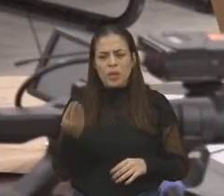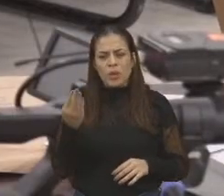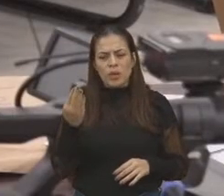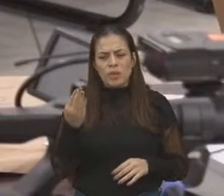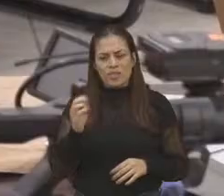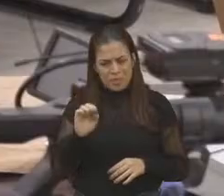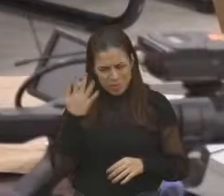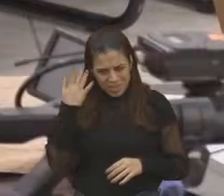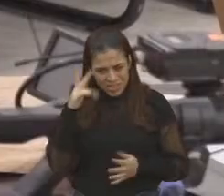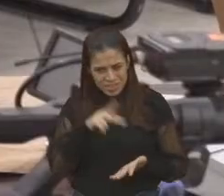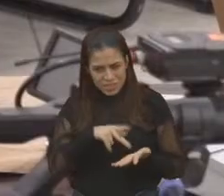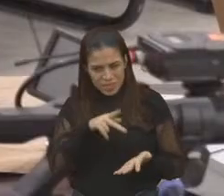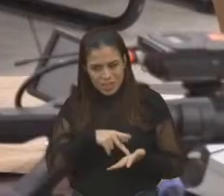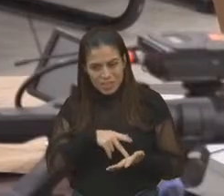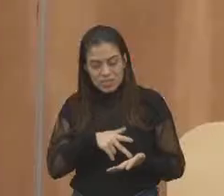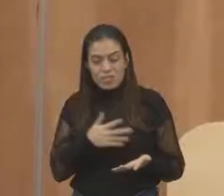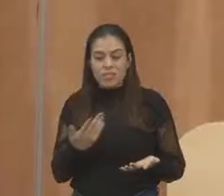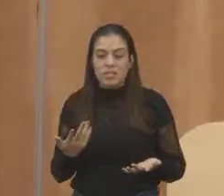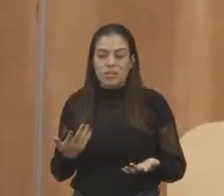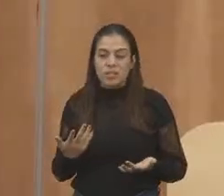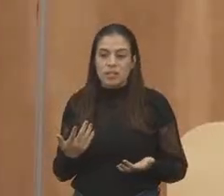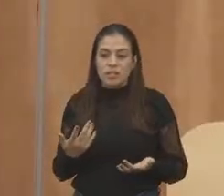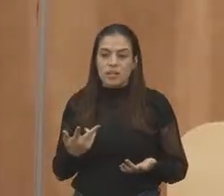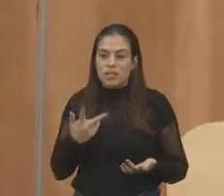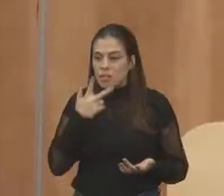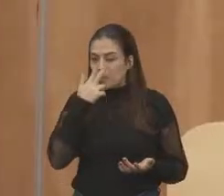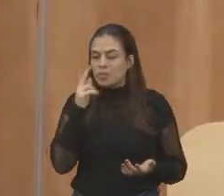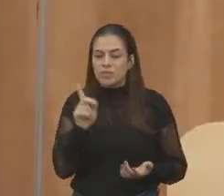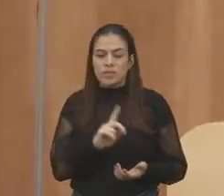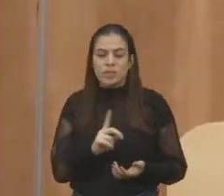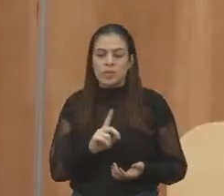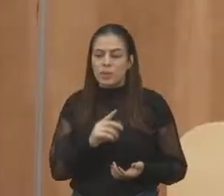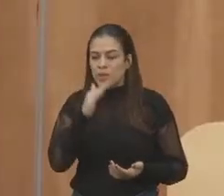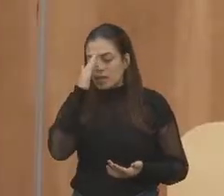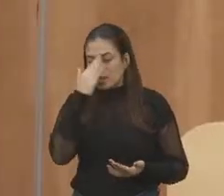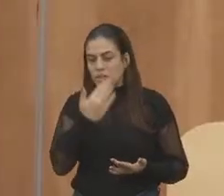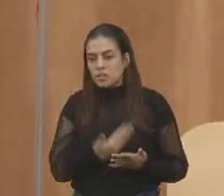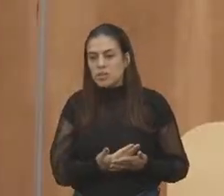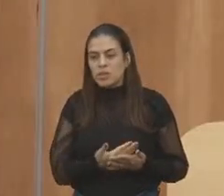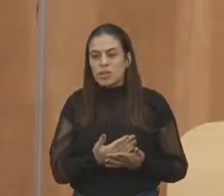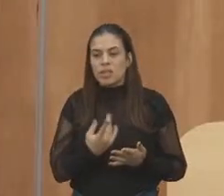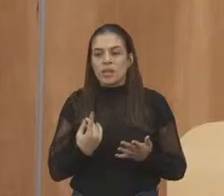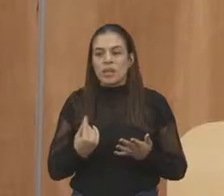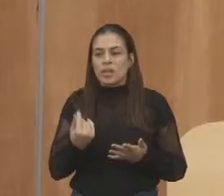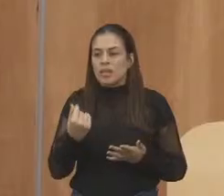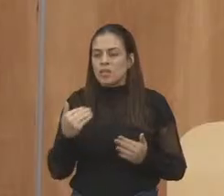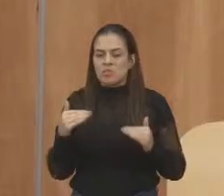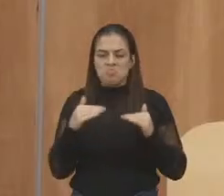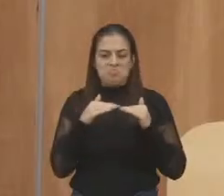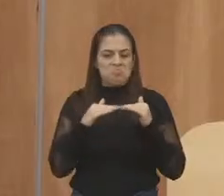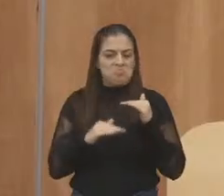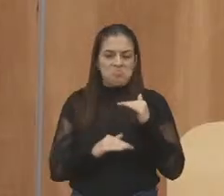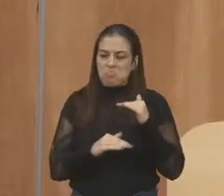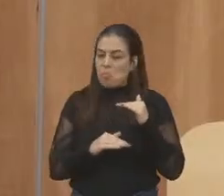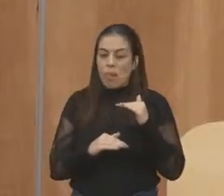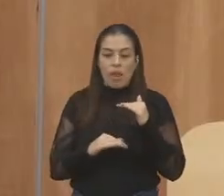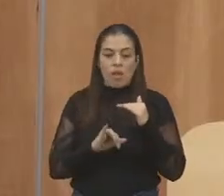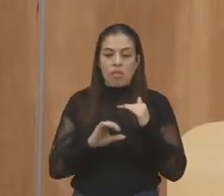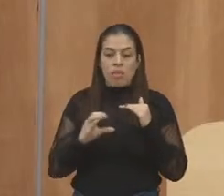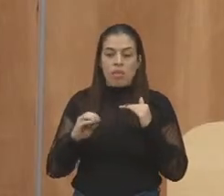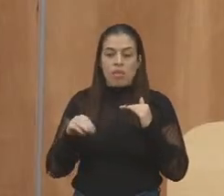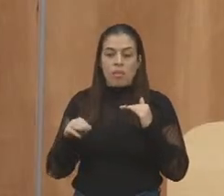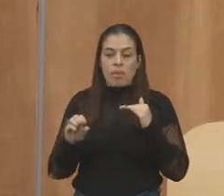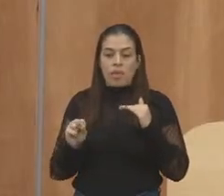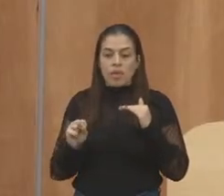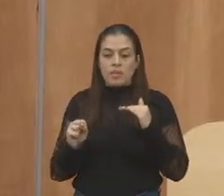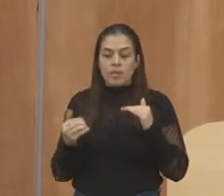vai ser cumprido? Eu acho que não, acredito que a receita não está correspondendo. O ICMS,